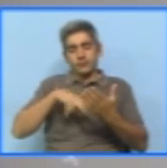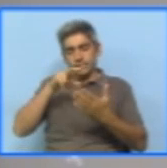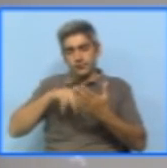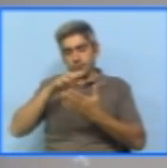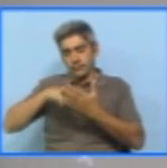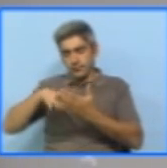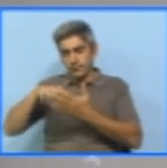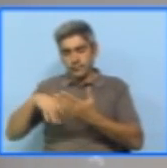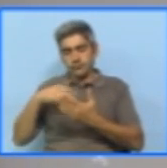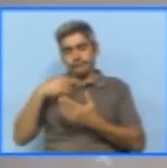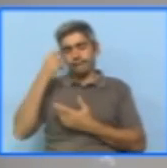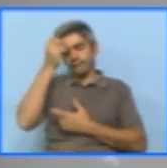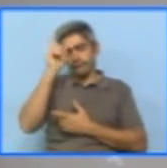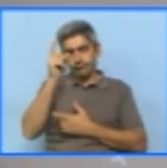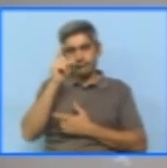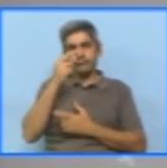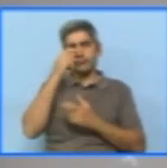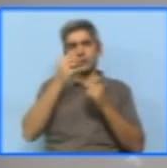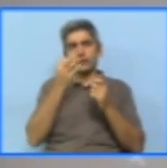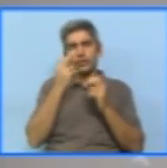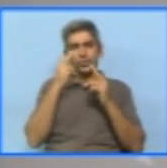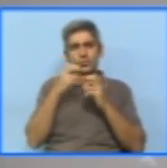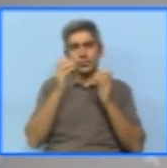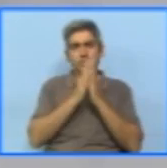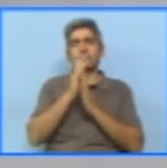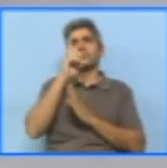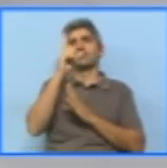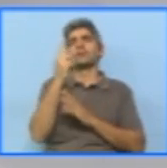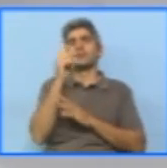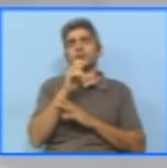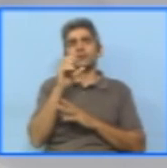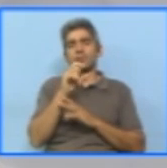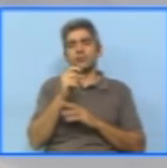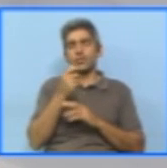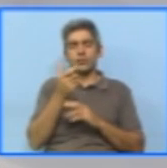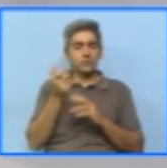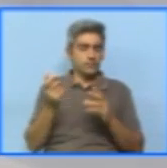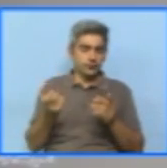deixar de ter presente pessoas que descobriram Deus, algumas de uma forma quase